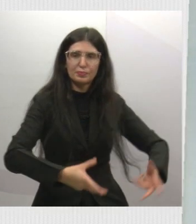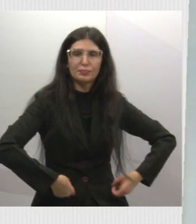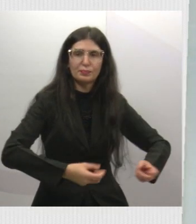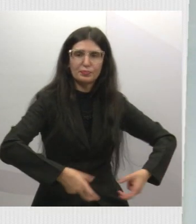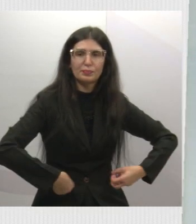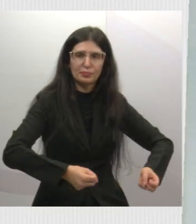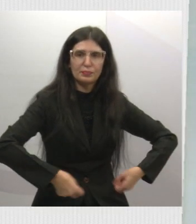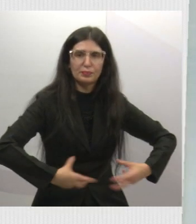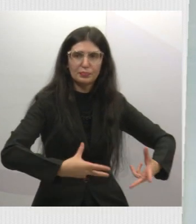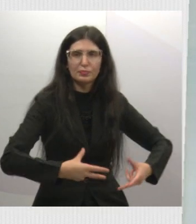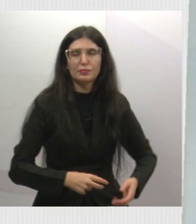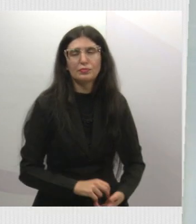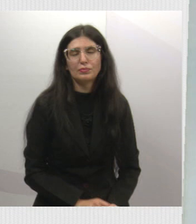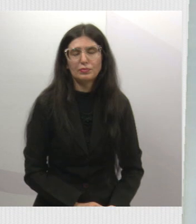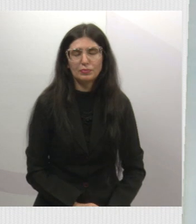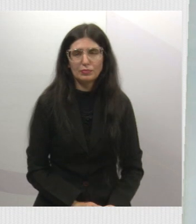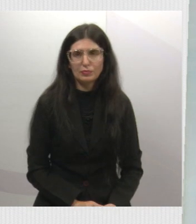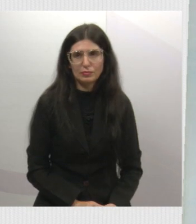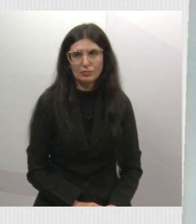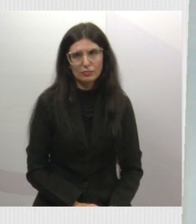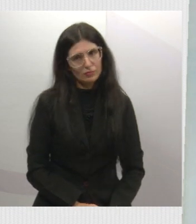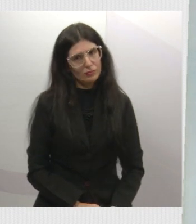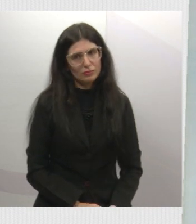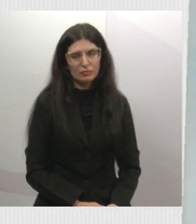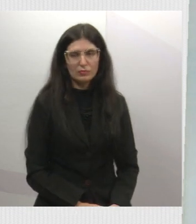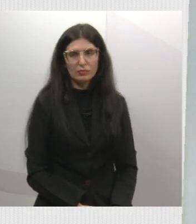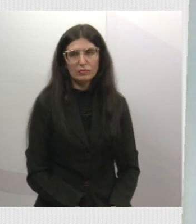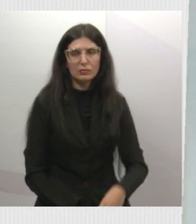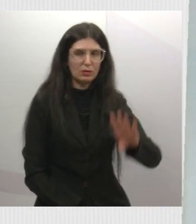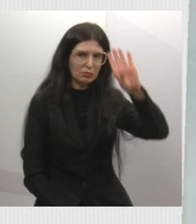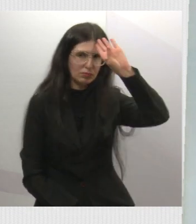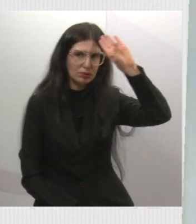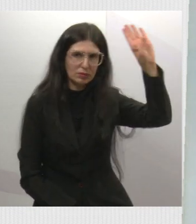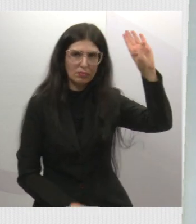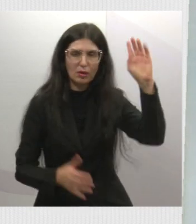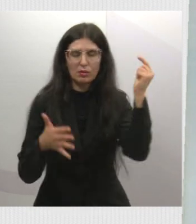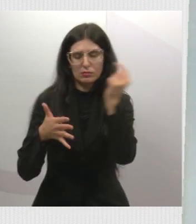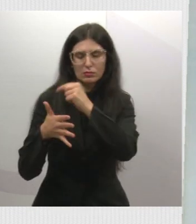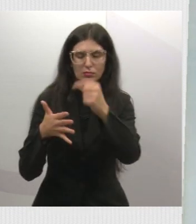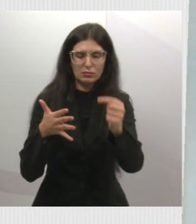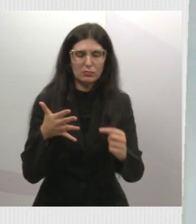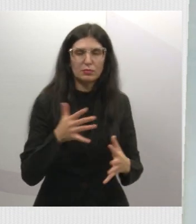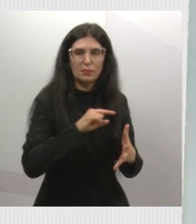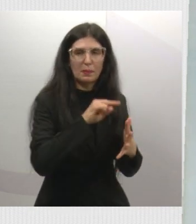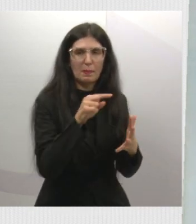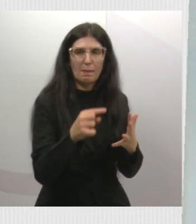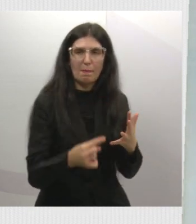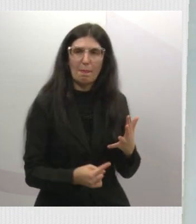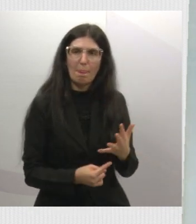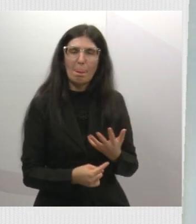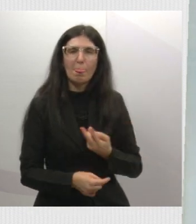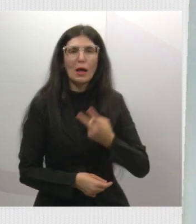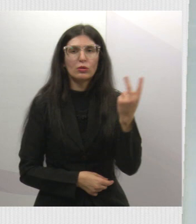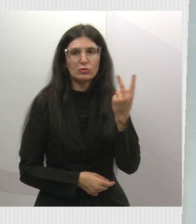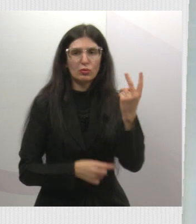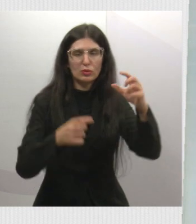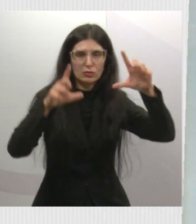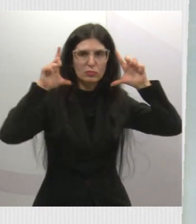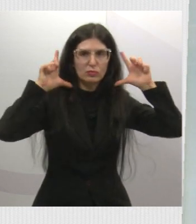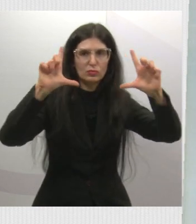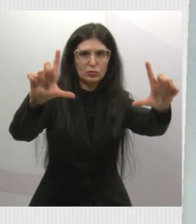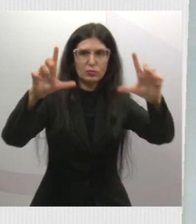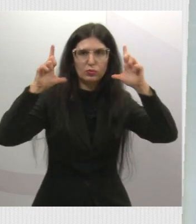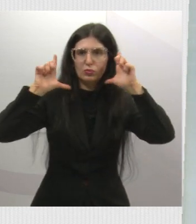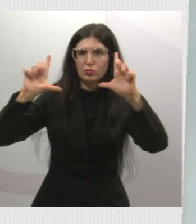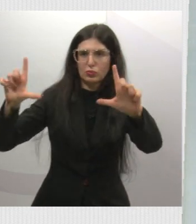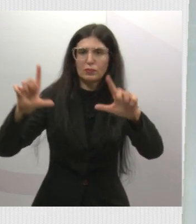Aqui vamos colocar também algumas das principais despesas também. Vão ser em 2 slides. Começamos